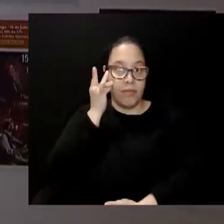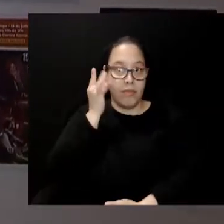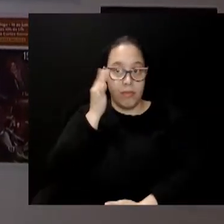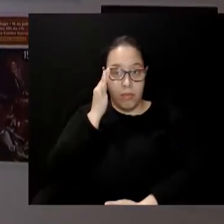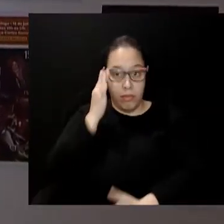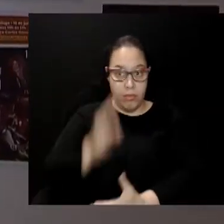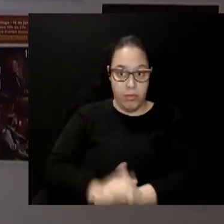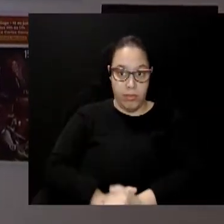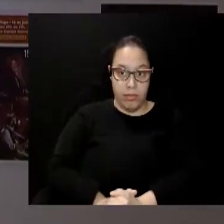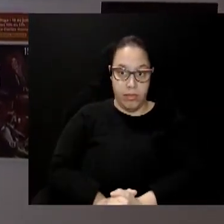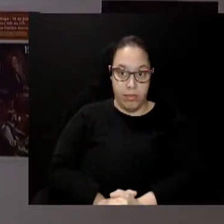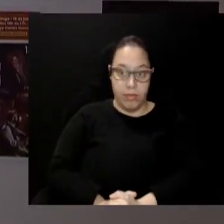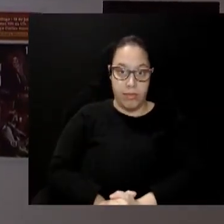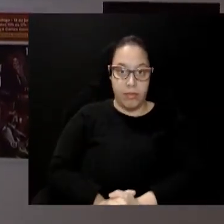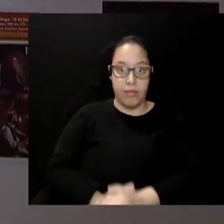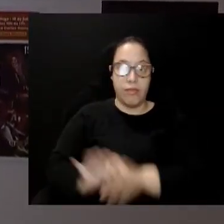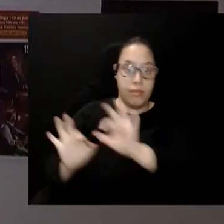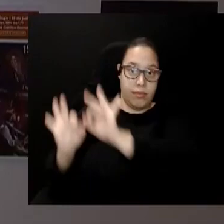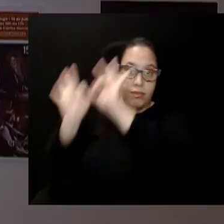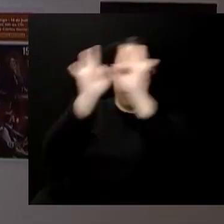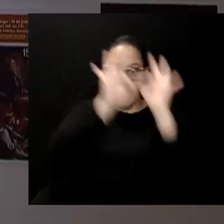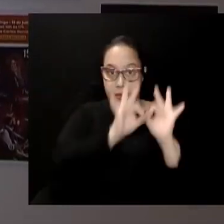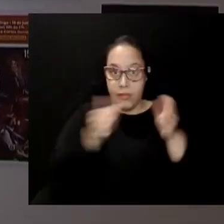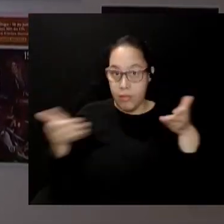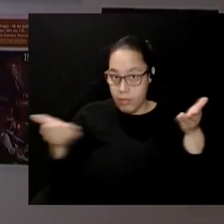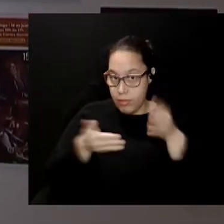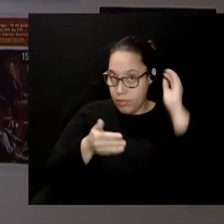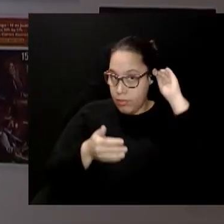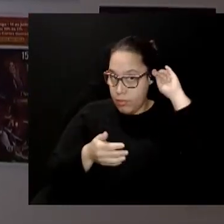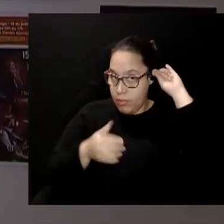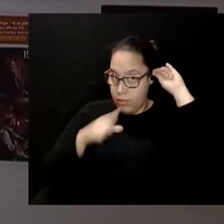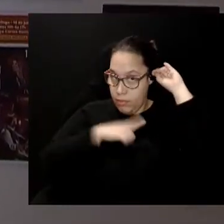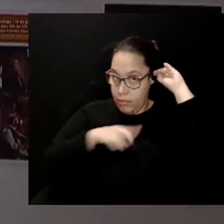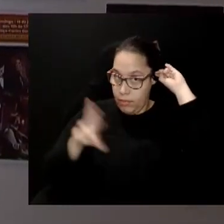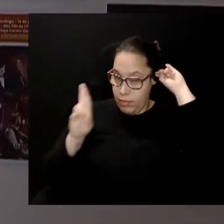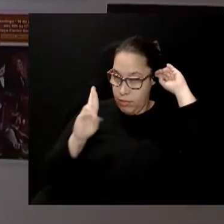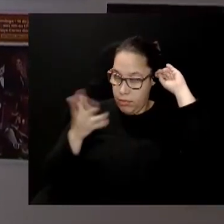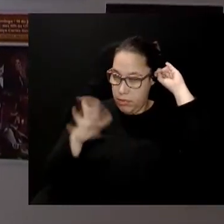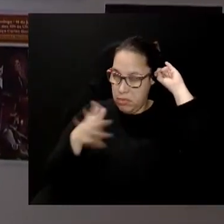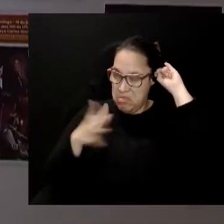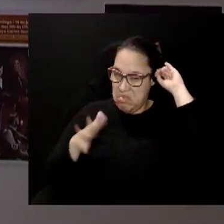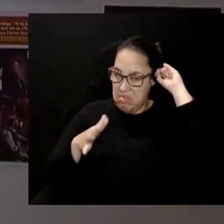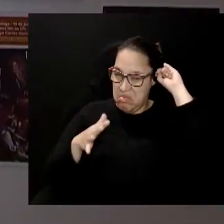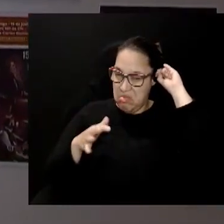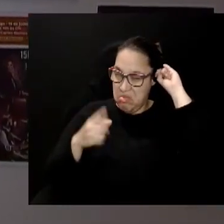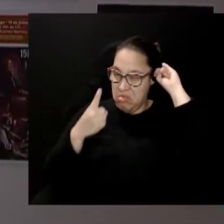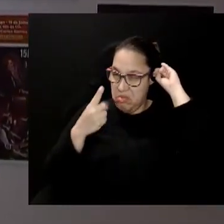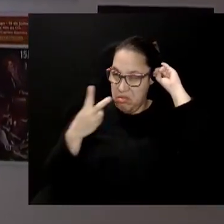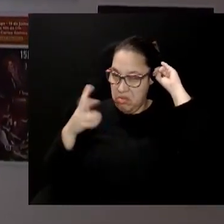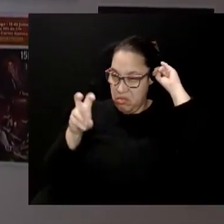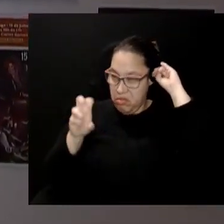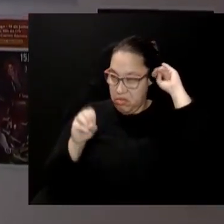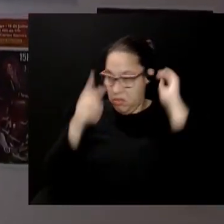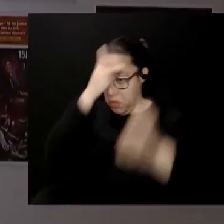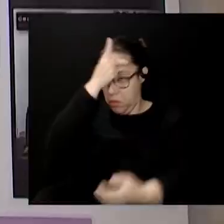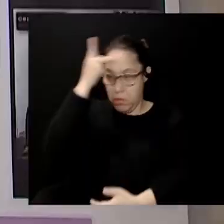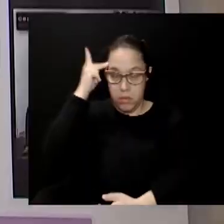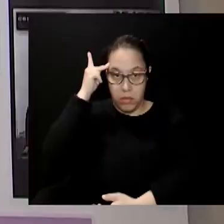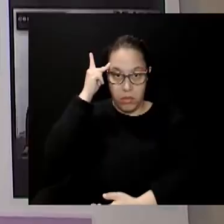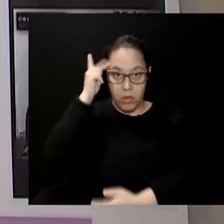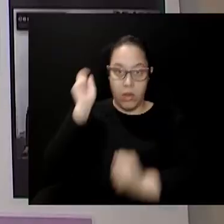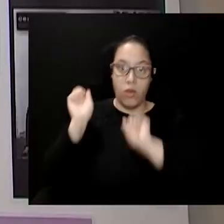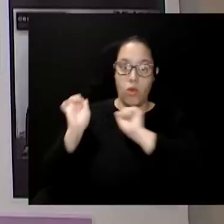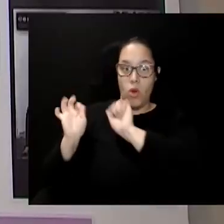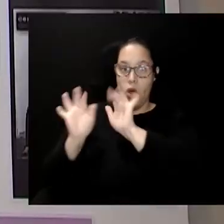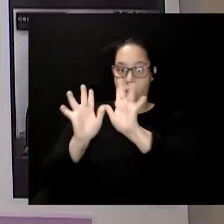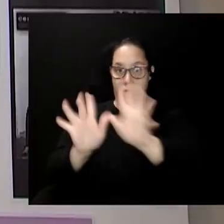para o público. Hoje a gente tem uma expectativa de pelo menos umas 150 pessoas para virem aqui